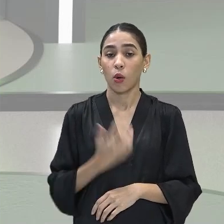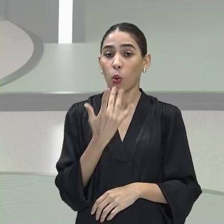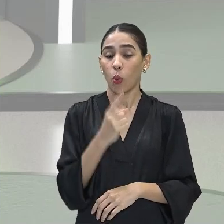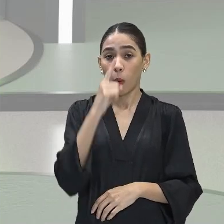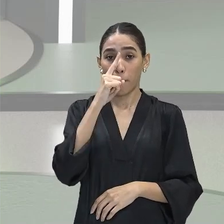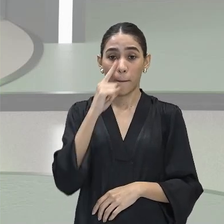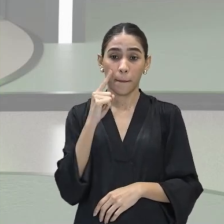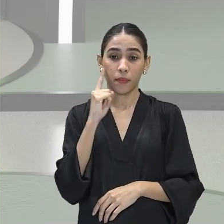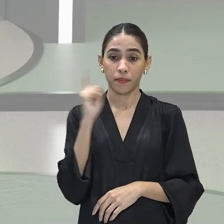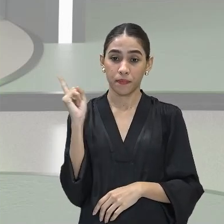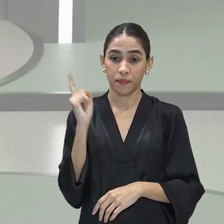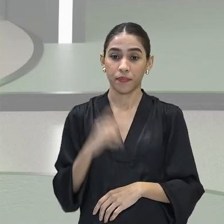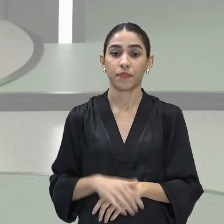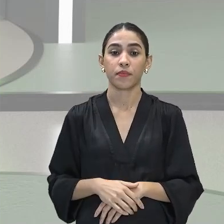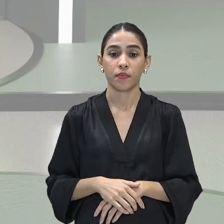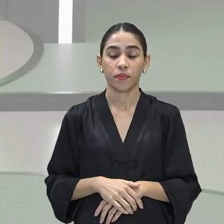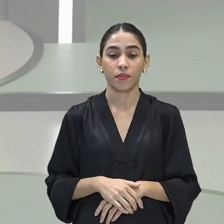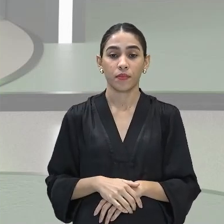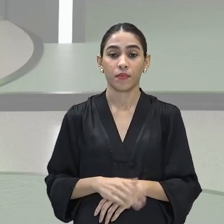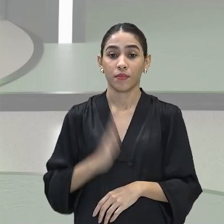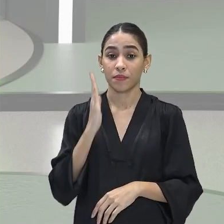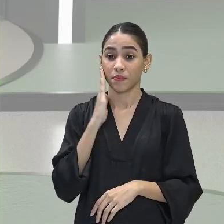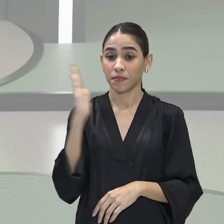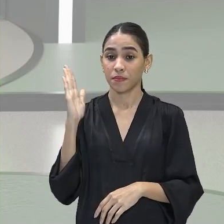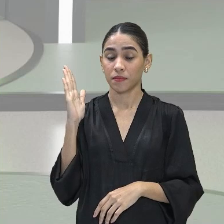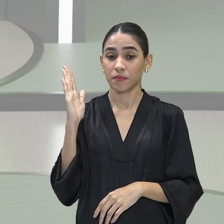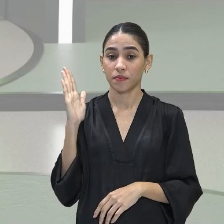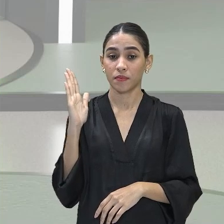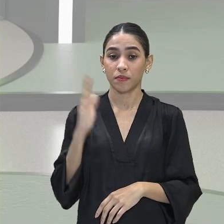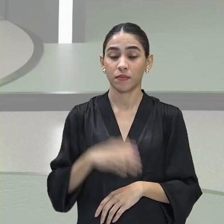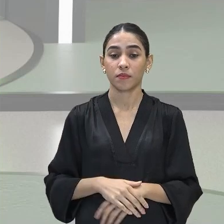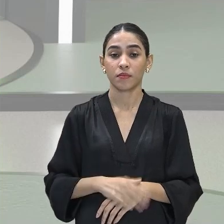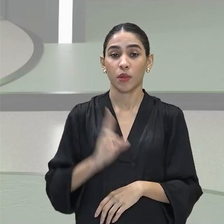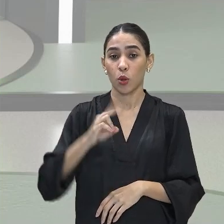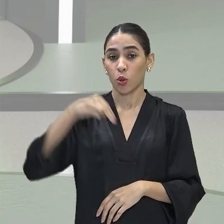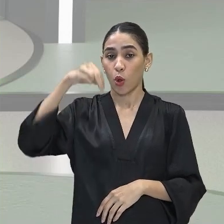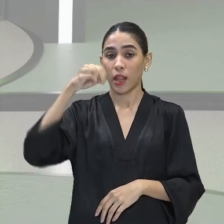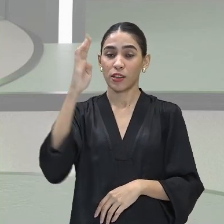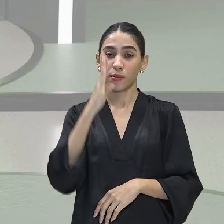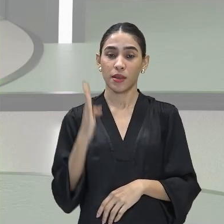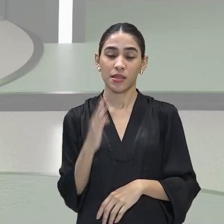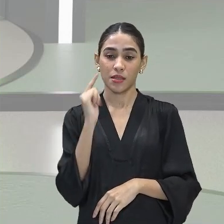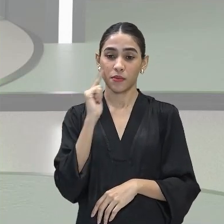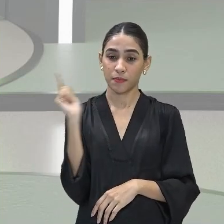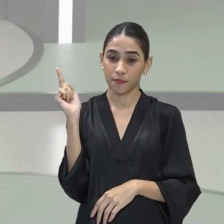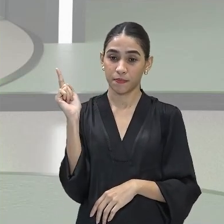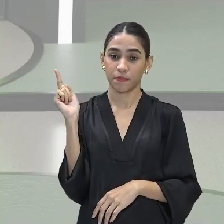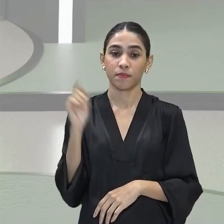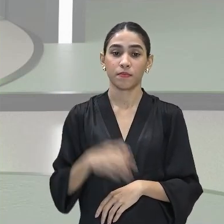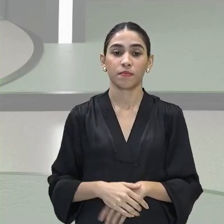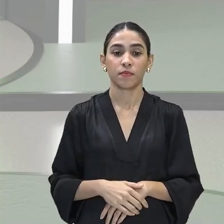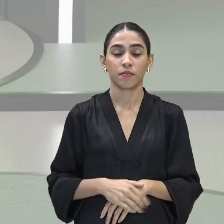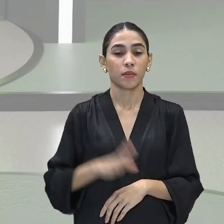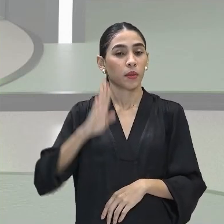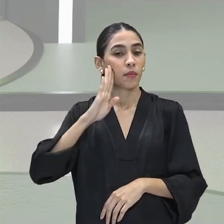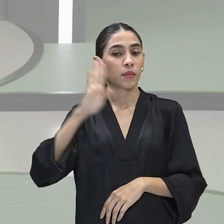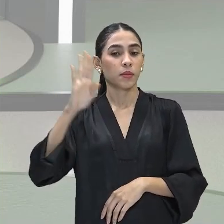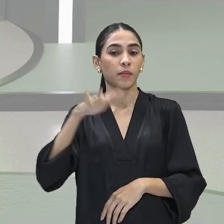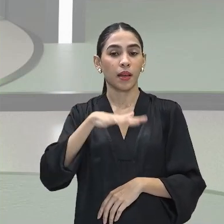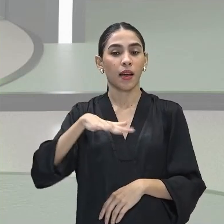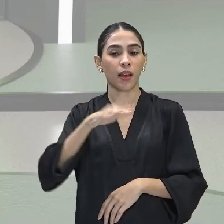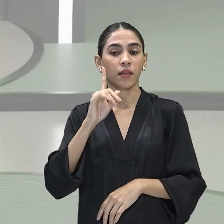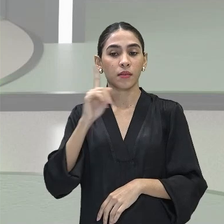gente observa que ele está nessa região aqui, ó, do Nordeste do Brasil, né? Ele compreende principalmente essa